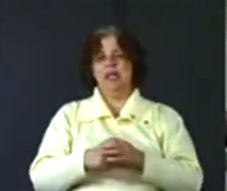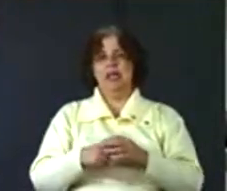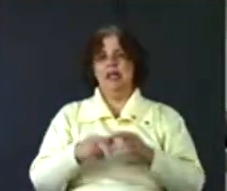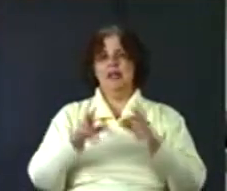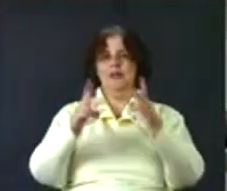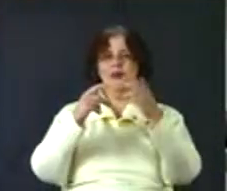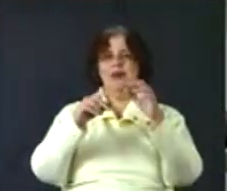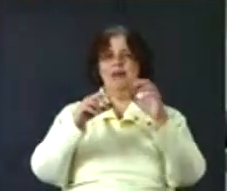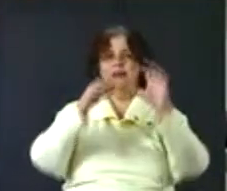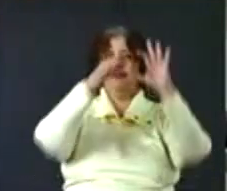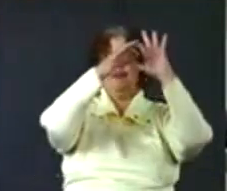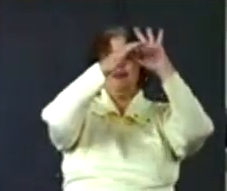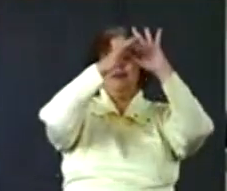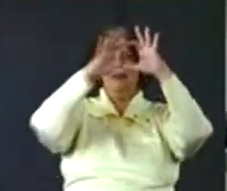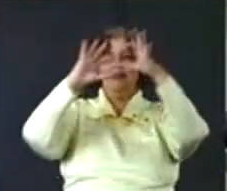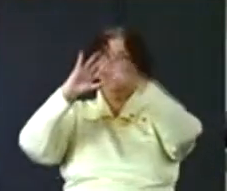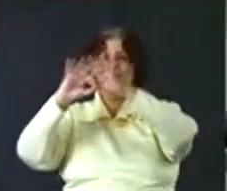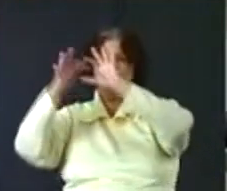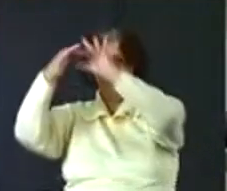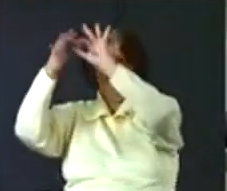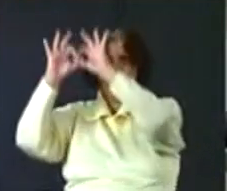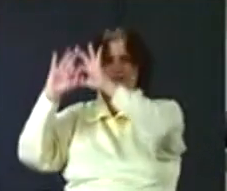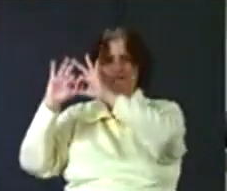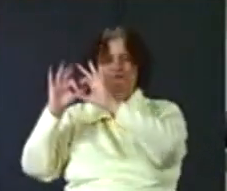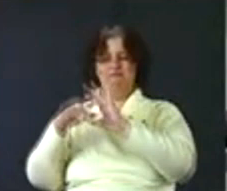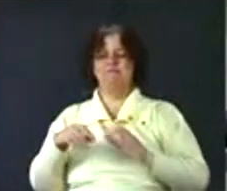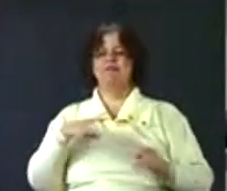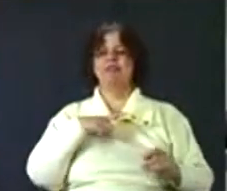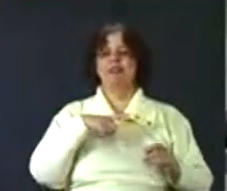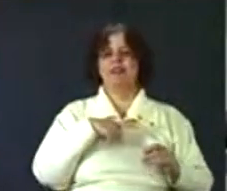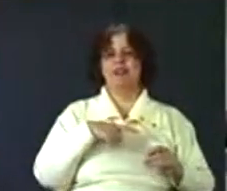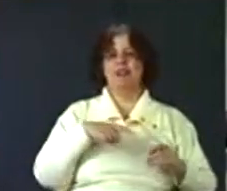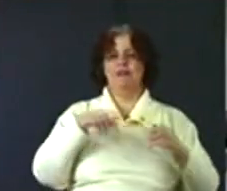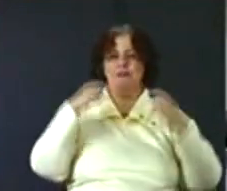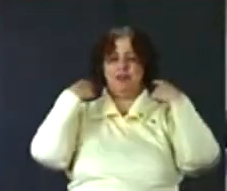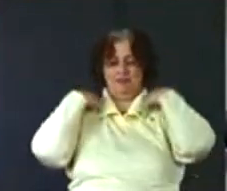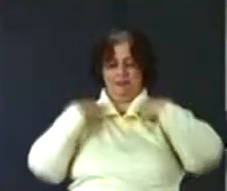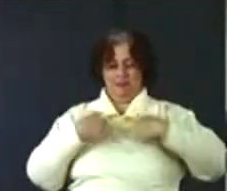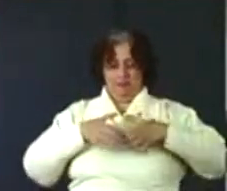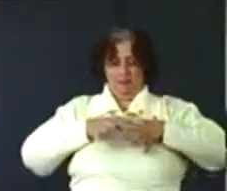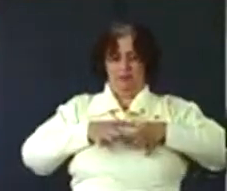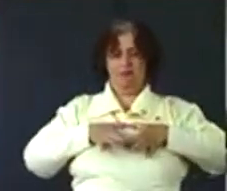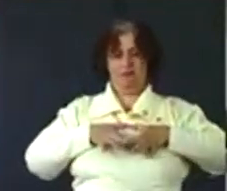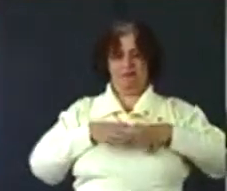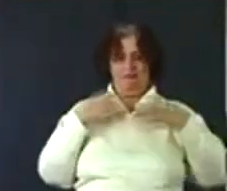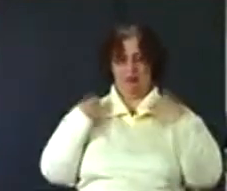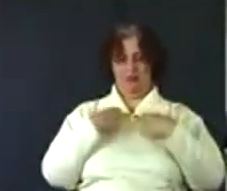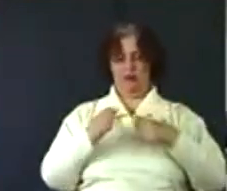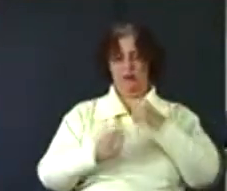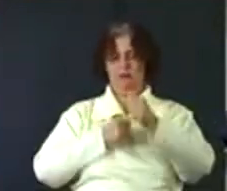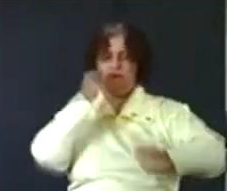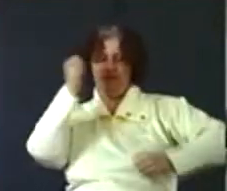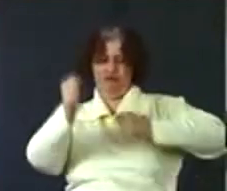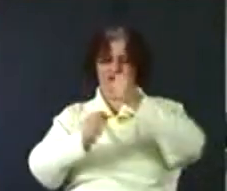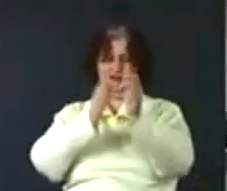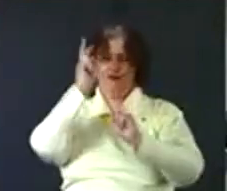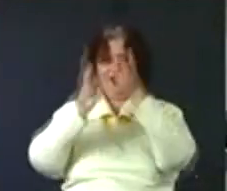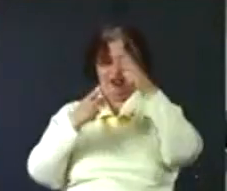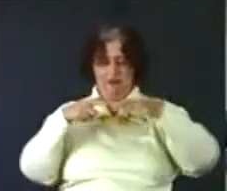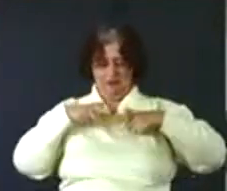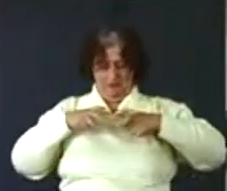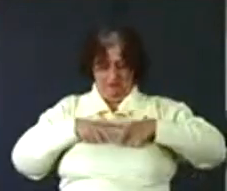aqui Jesus está prometendo uma outra coroa. Conforme Paulo mesmo diz que todos correm no estádio, que todos lutam por um